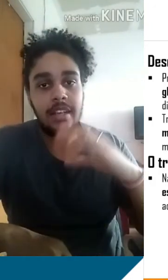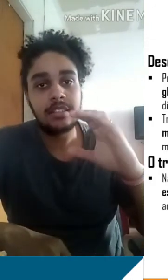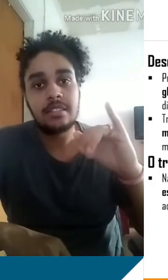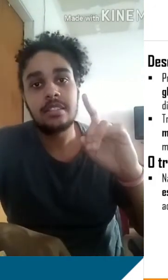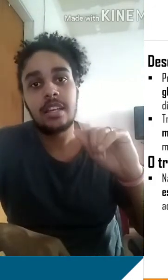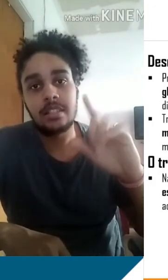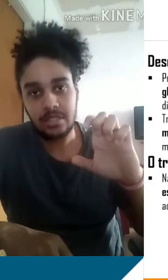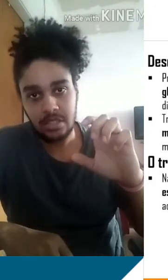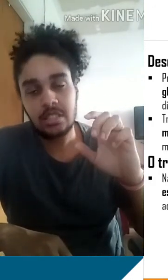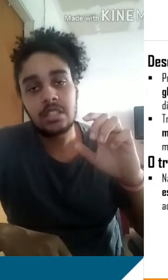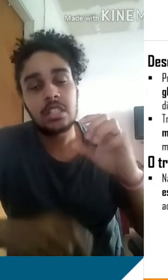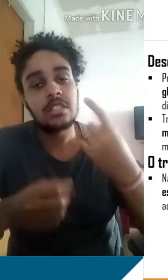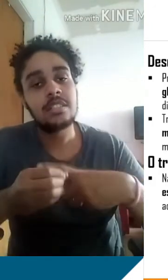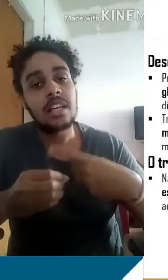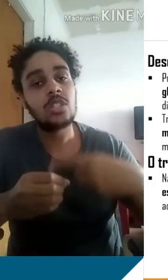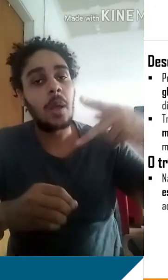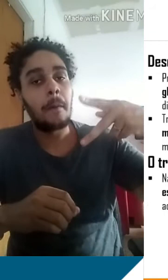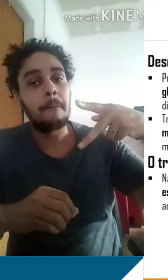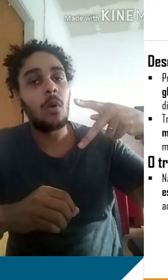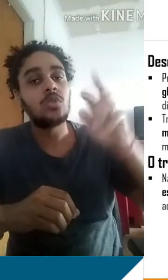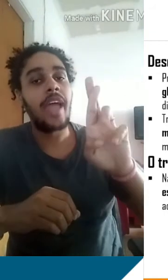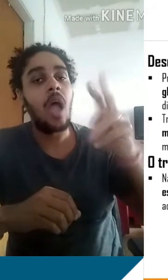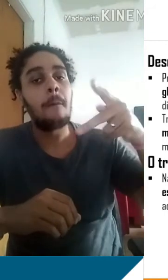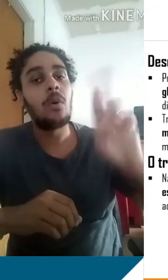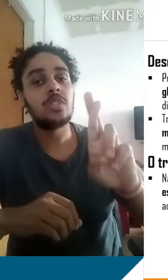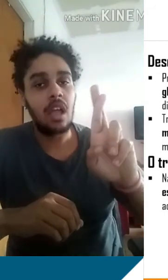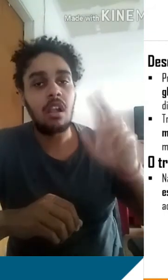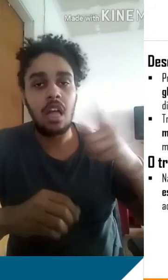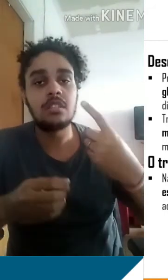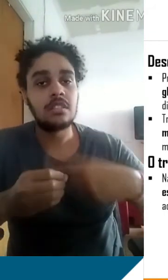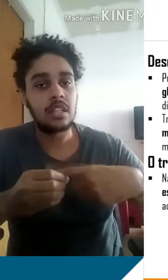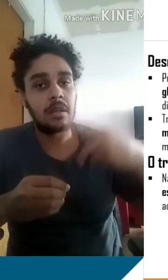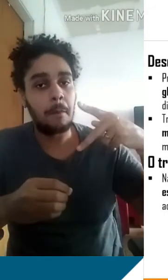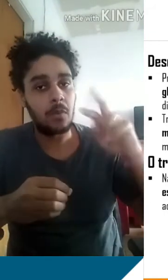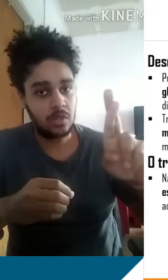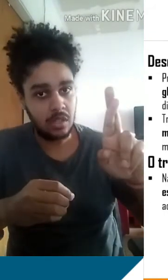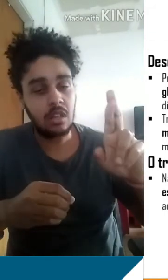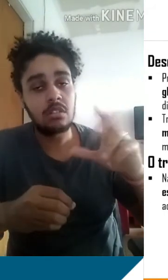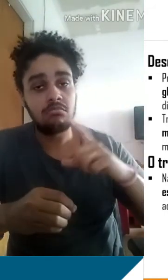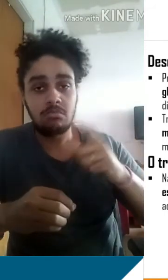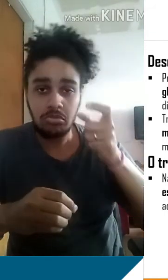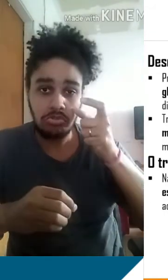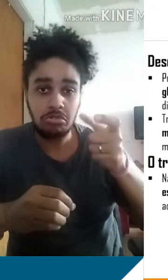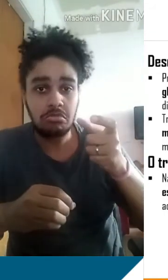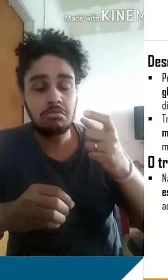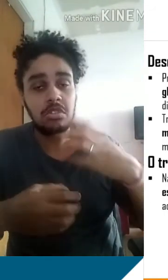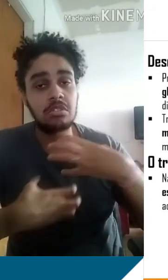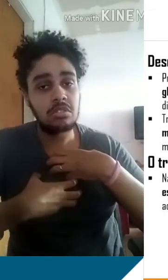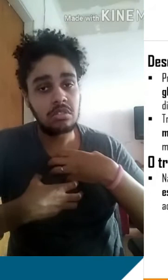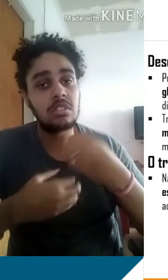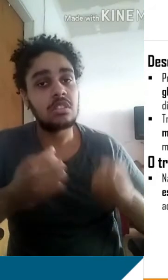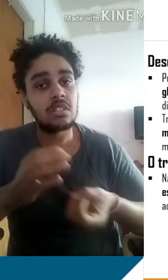Real apresentou uma dinâmica interessante, que foi no sentido de criação e da entrada da Peugeot Citroën nessa